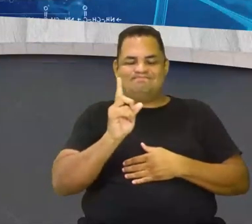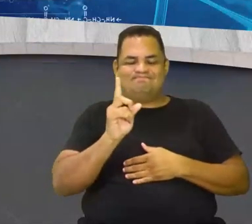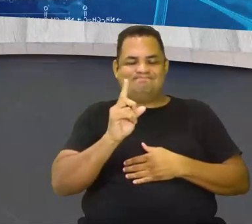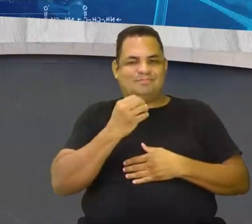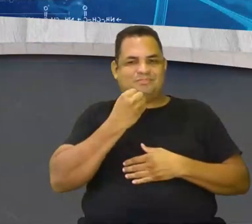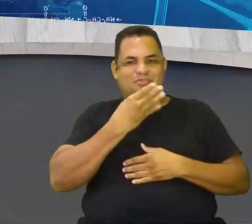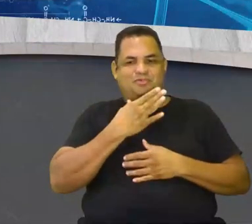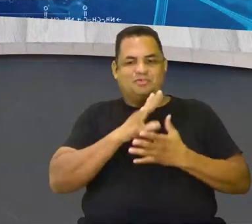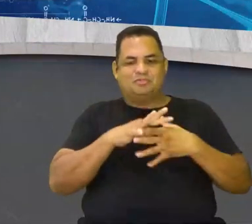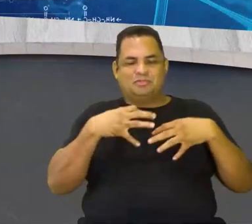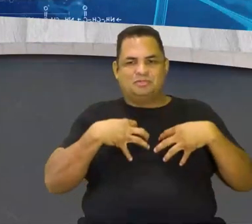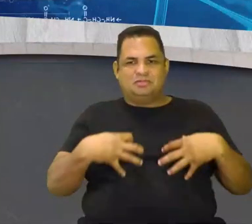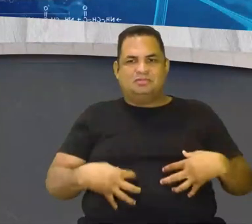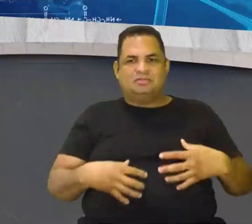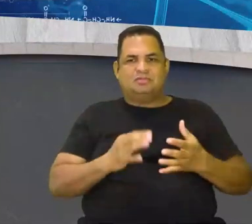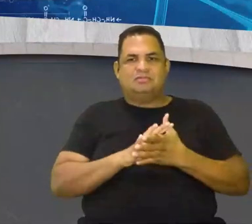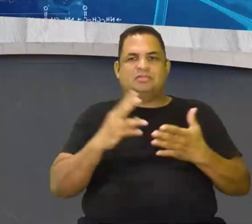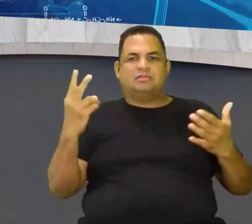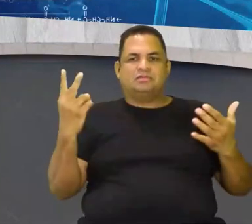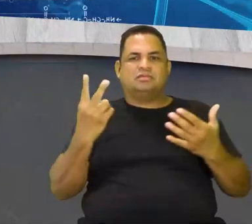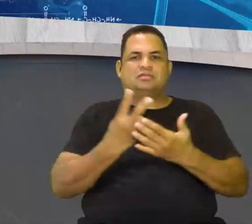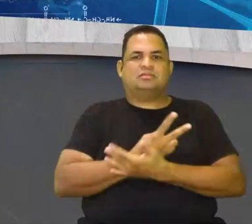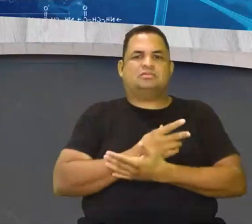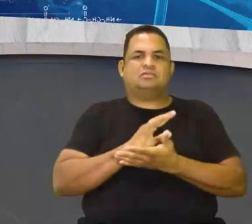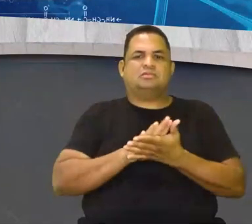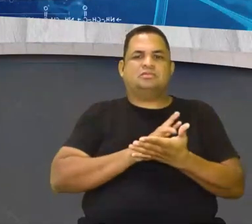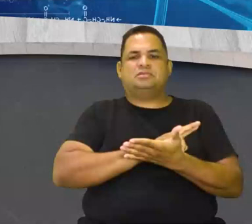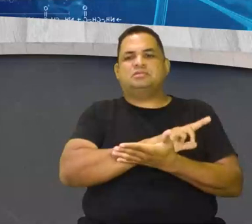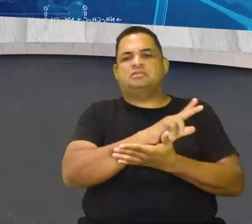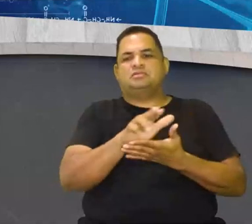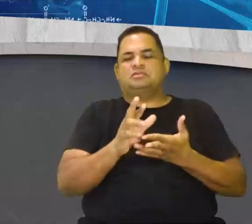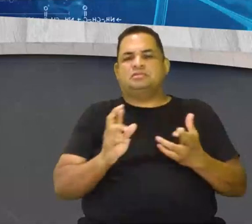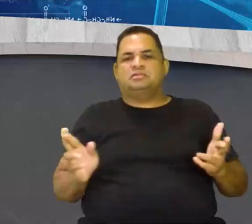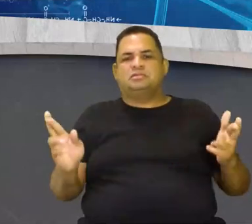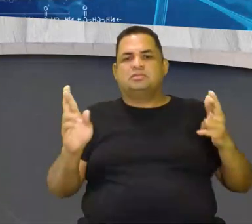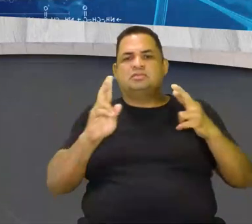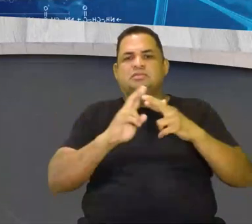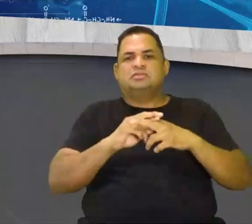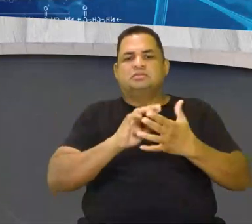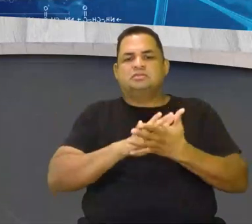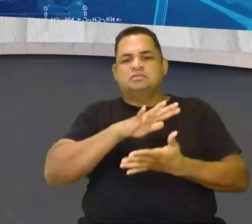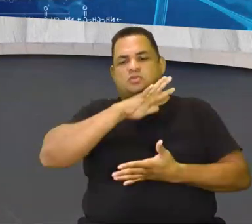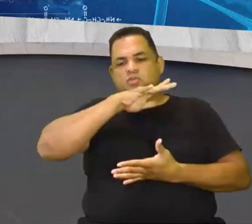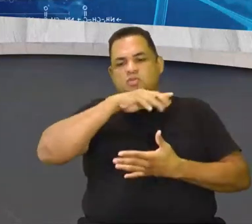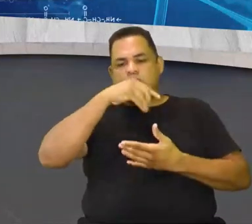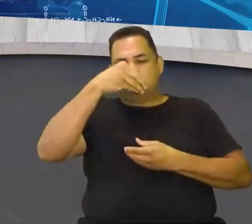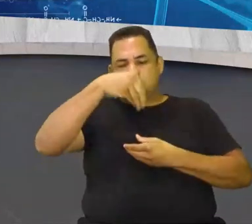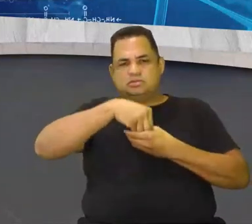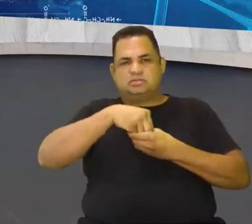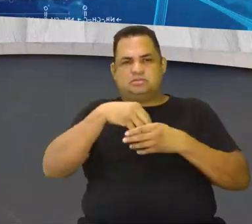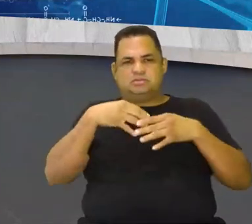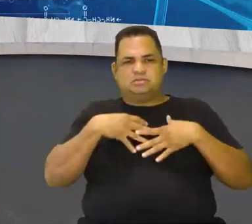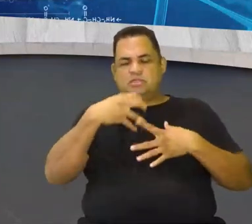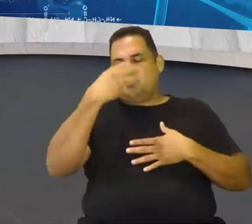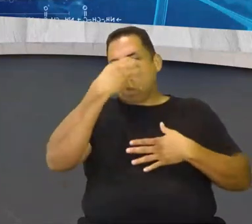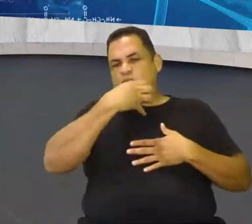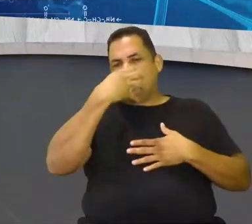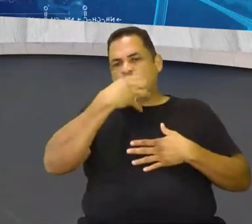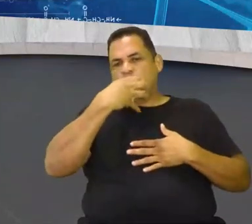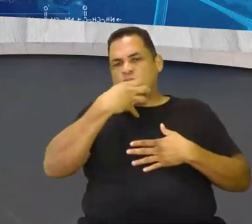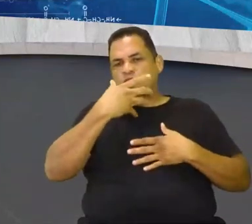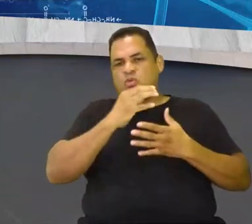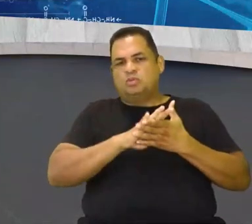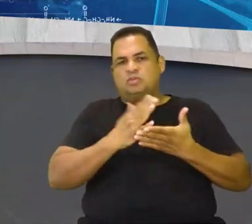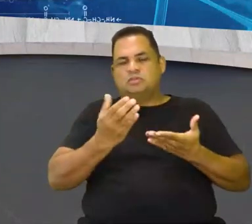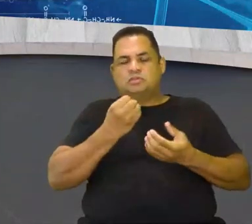fazer bem. E aí vai desencadear uma série de outras reações negativas. Olha aí, então a fruta, o alimento, quando ele